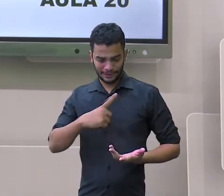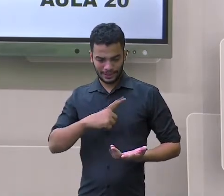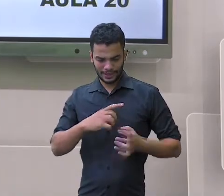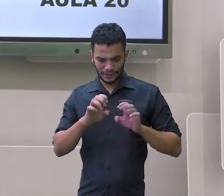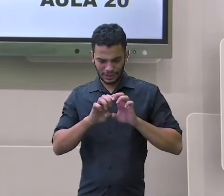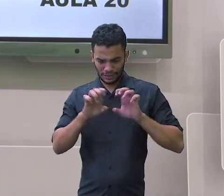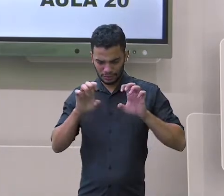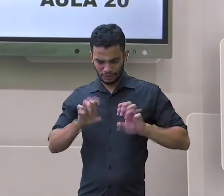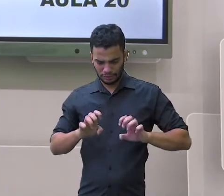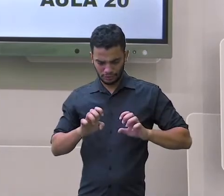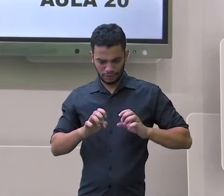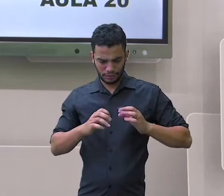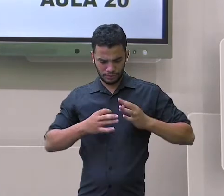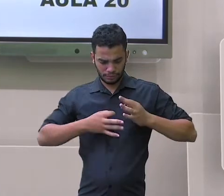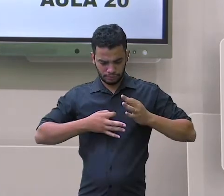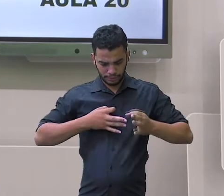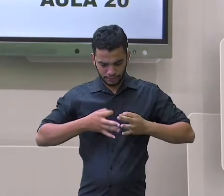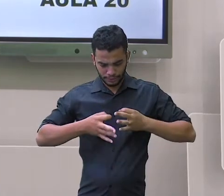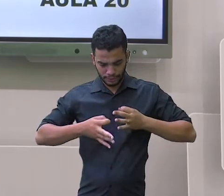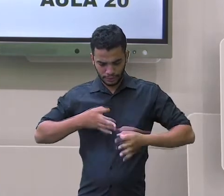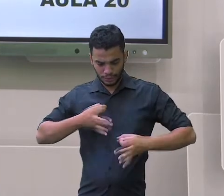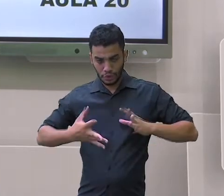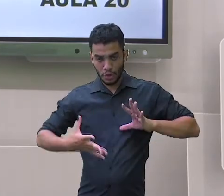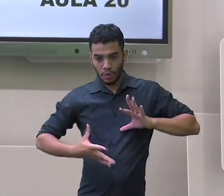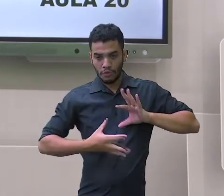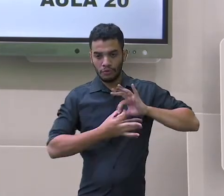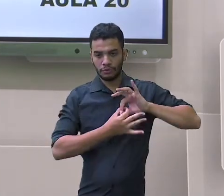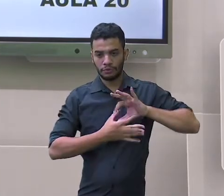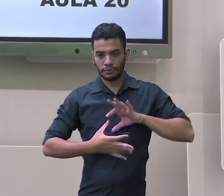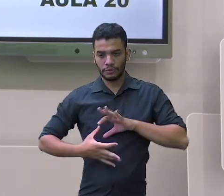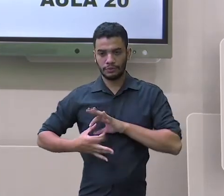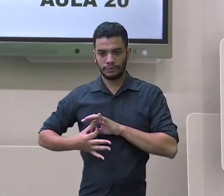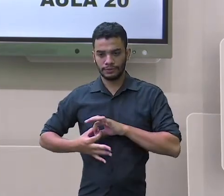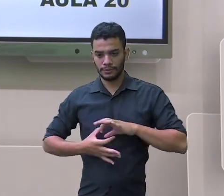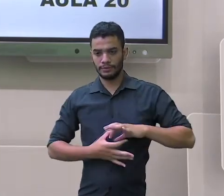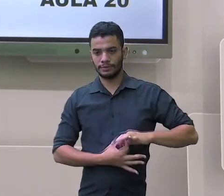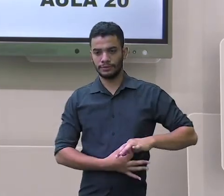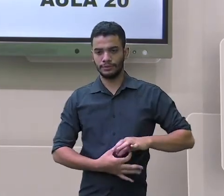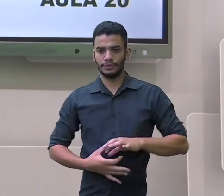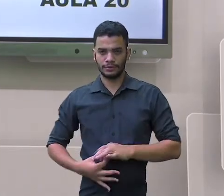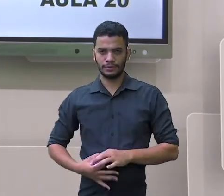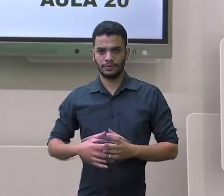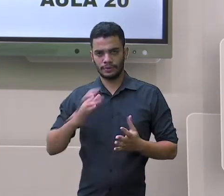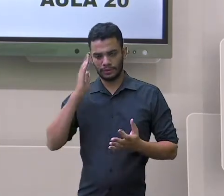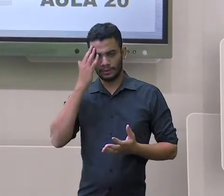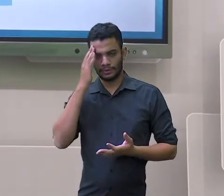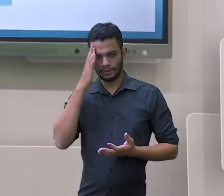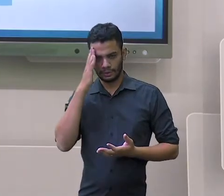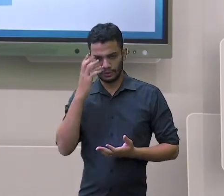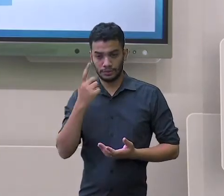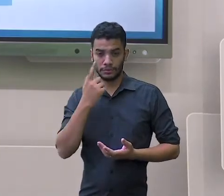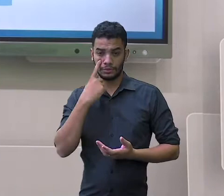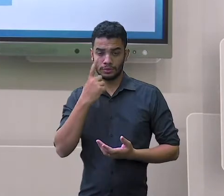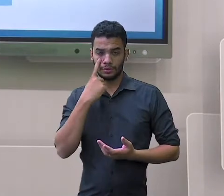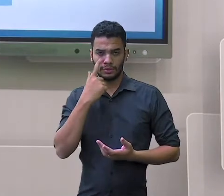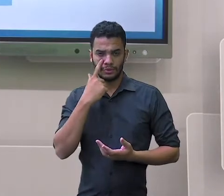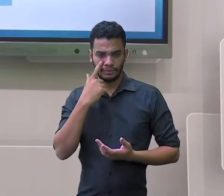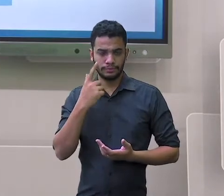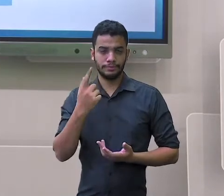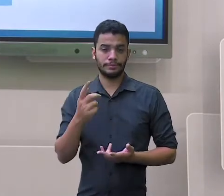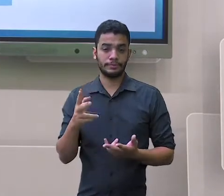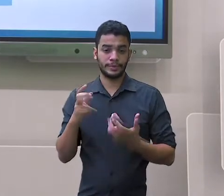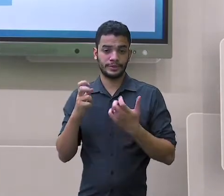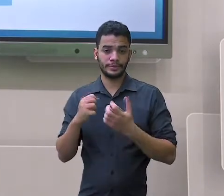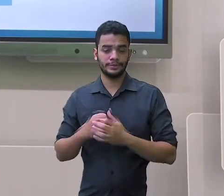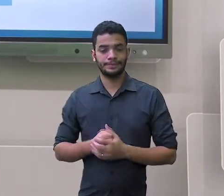em níveis. Vamos ver que níveis são estes? Para nós